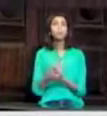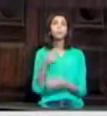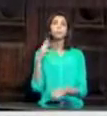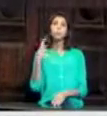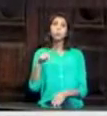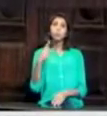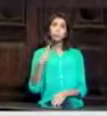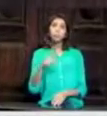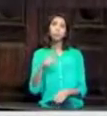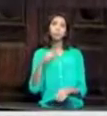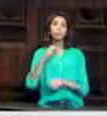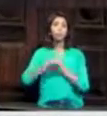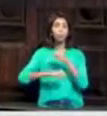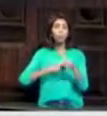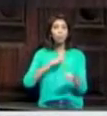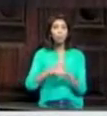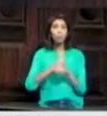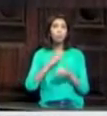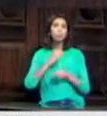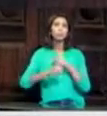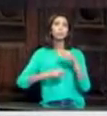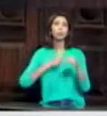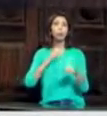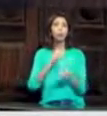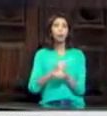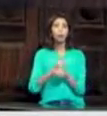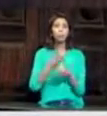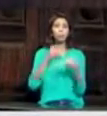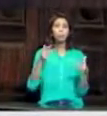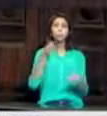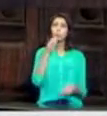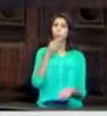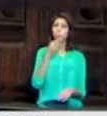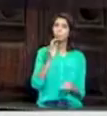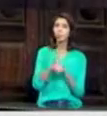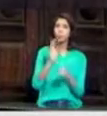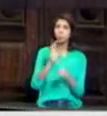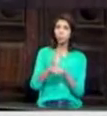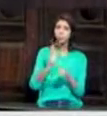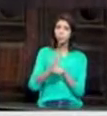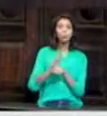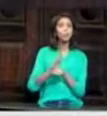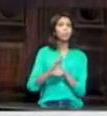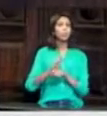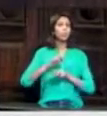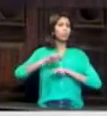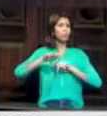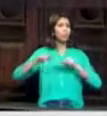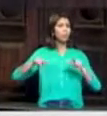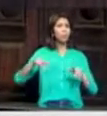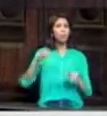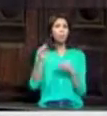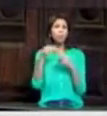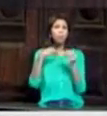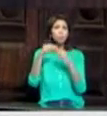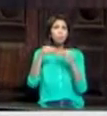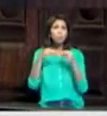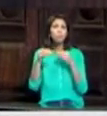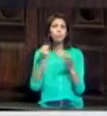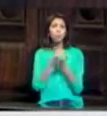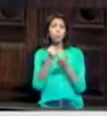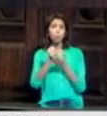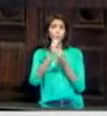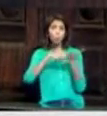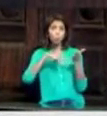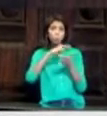concedendo, ano após ano, uma série de benefícios, uma série de concessões, fazendo uma série de flexibilizações no